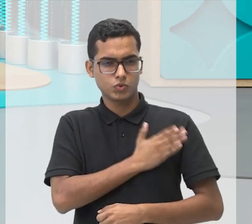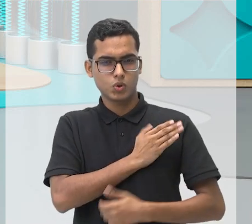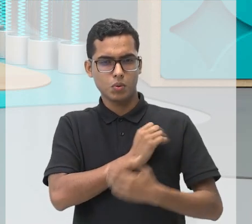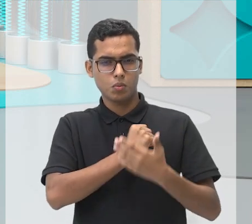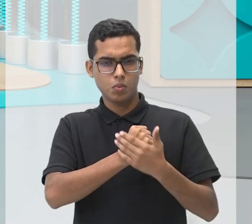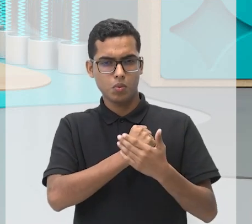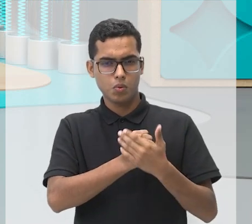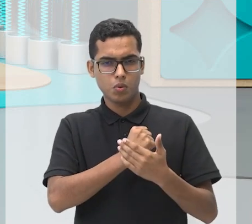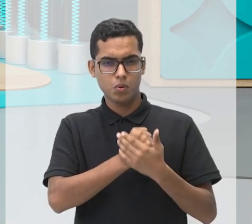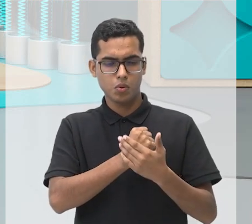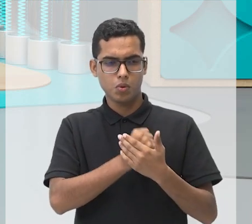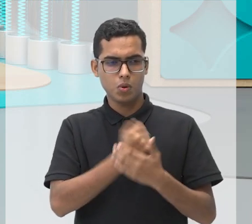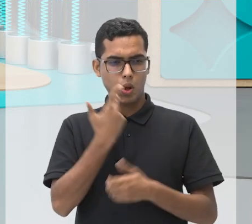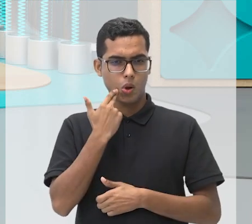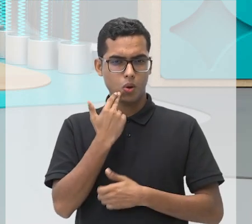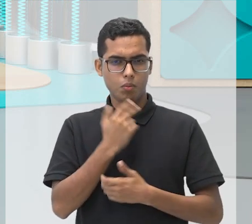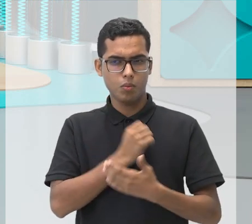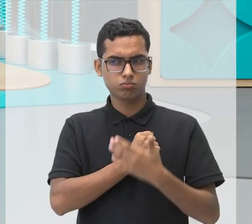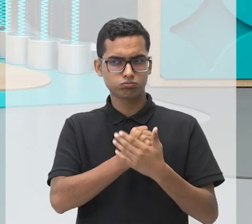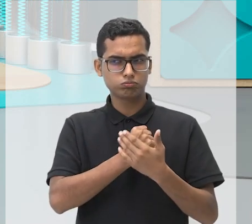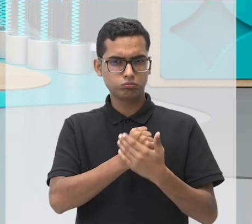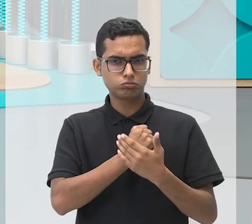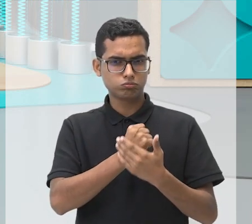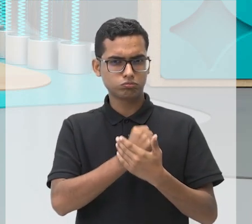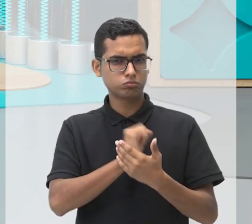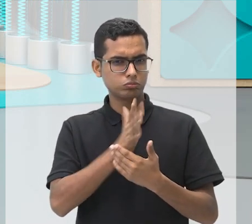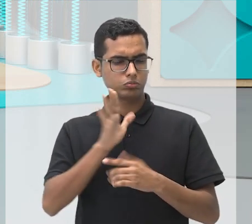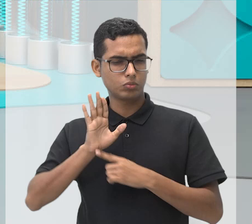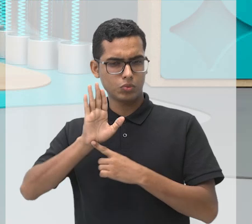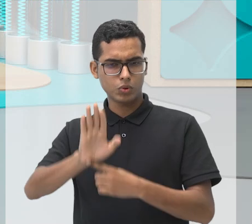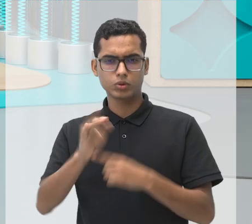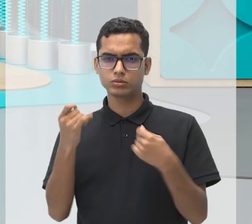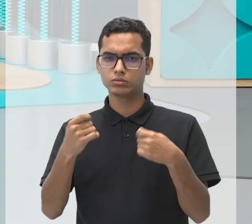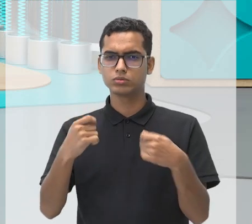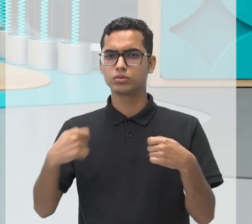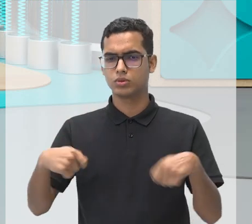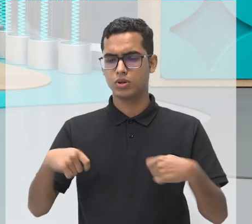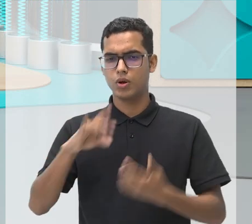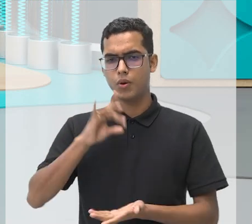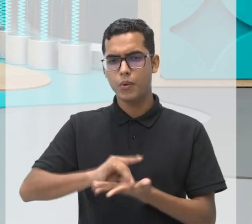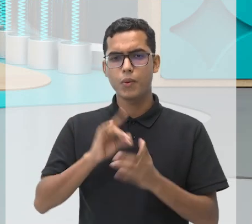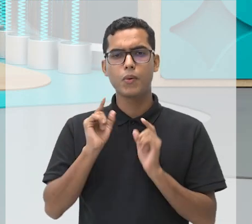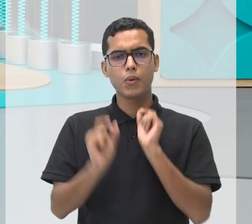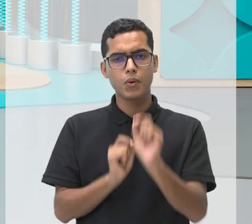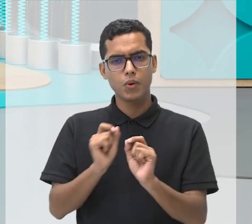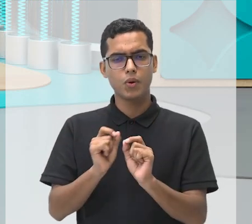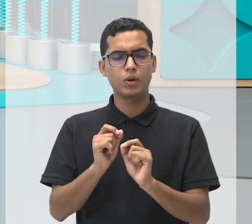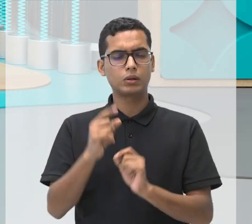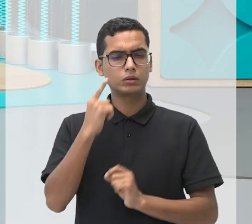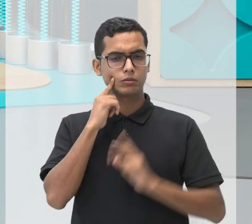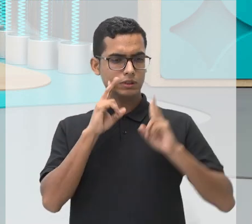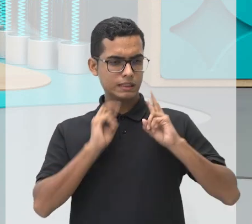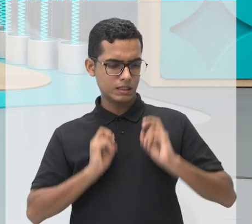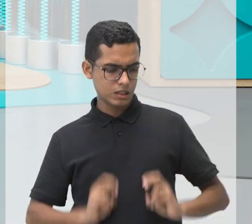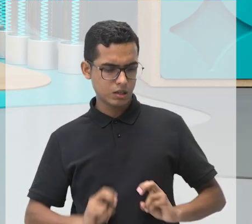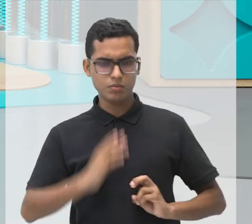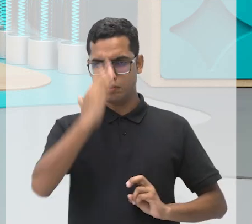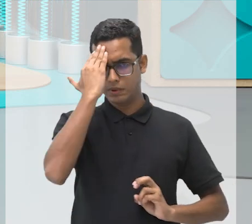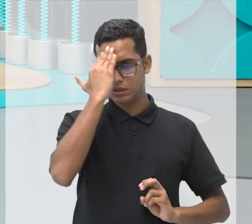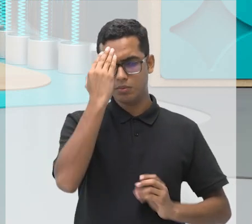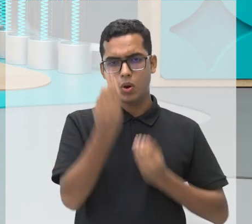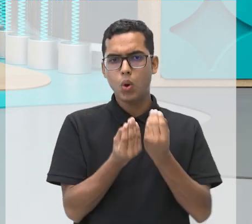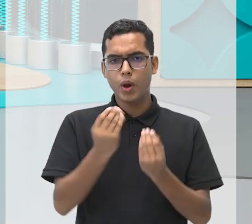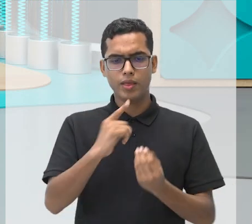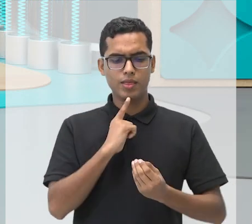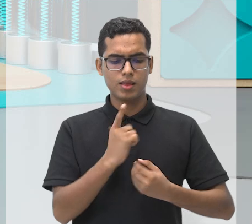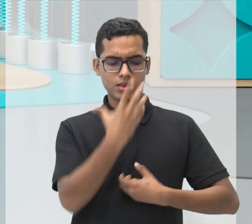coração bate mais acelerado, já é um indicativo de que eu preciso dar uma olhada aí no que está